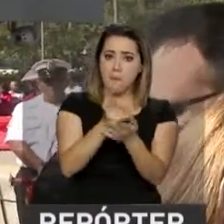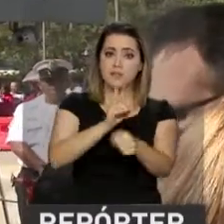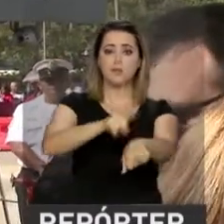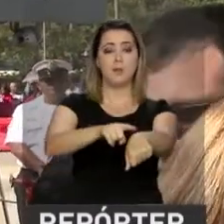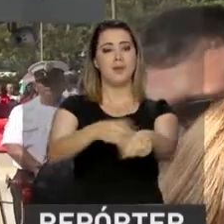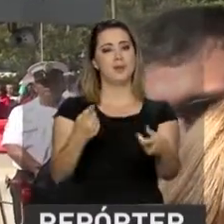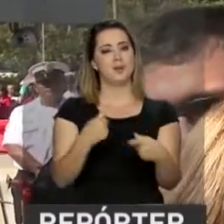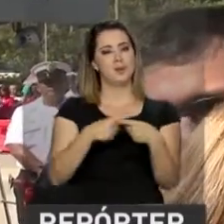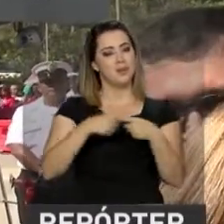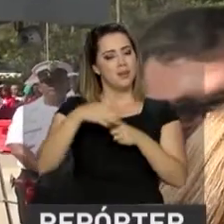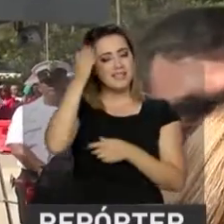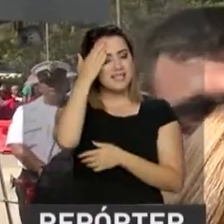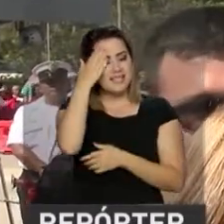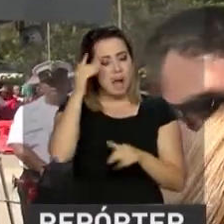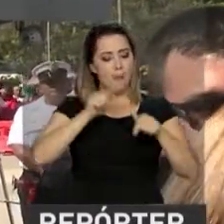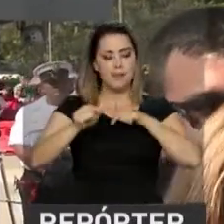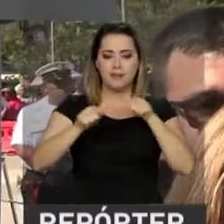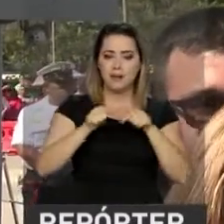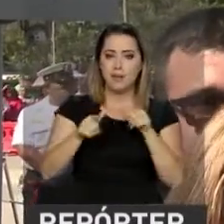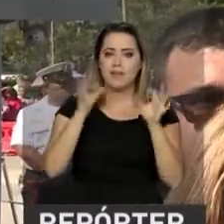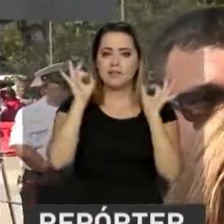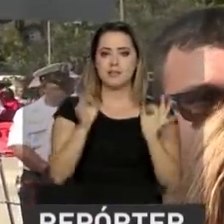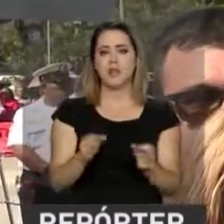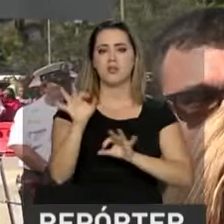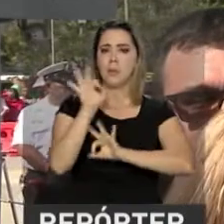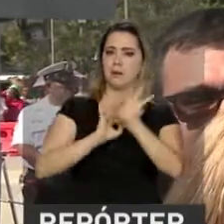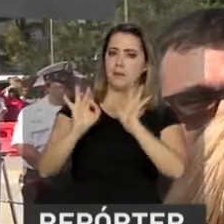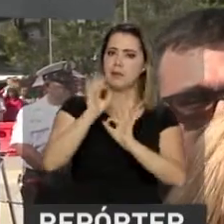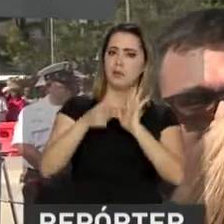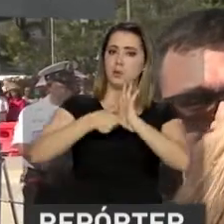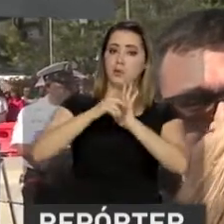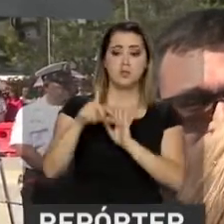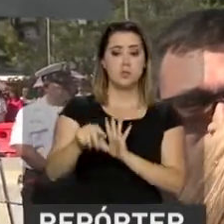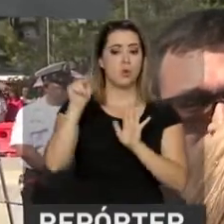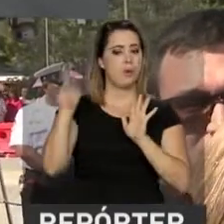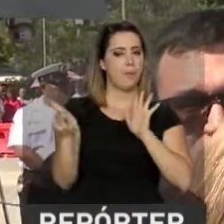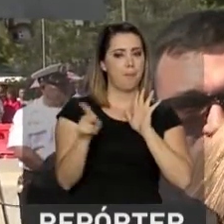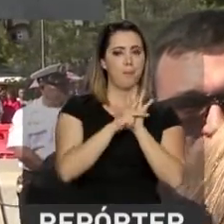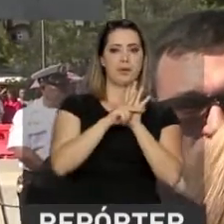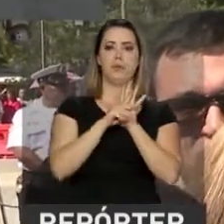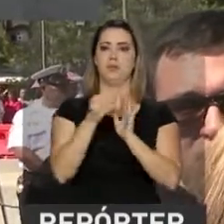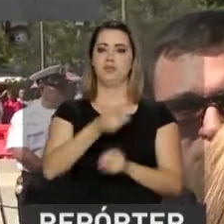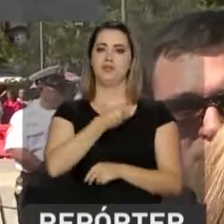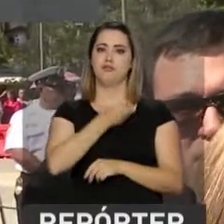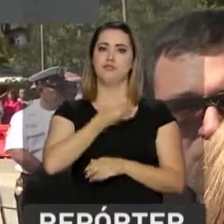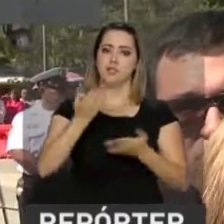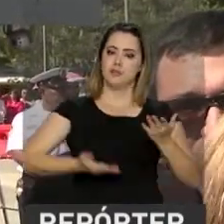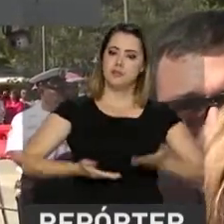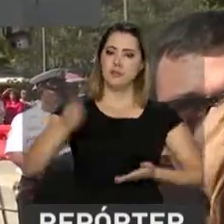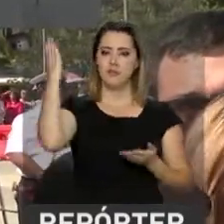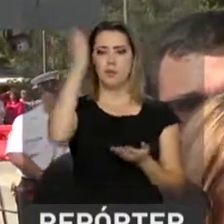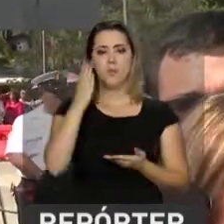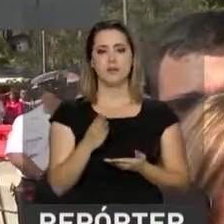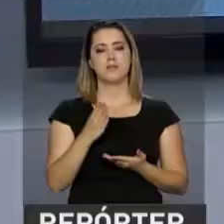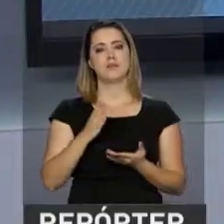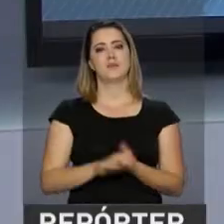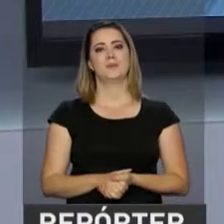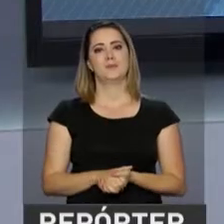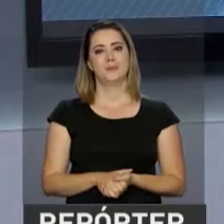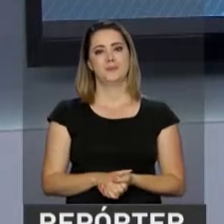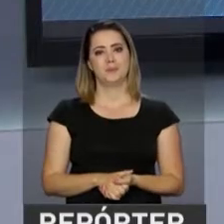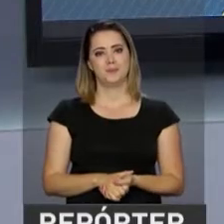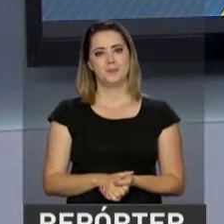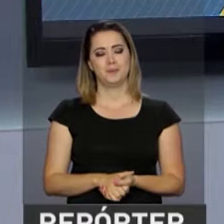que vão exercer aquilo para o qual eles foram preparados e foi a escolha da vida deles é exatamente civil brasil no caso através da marina